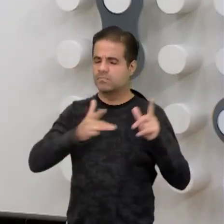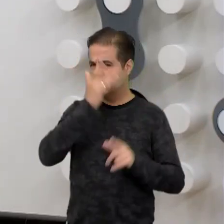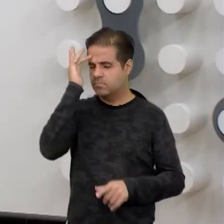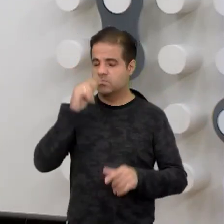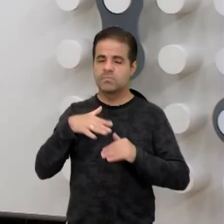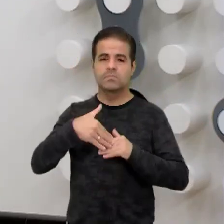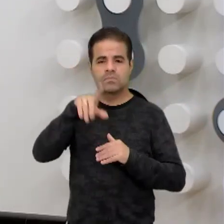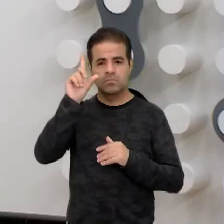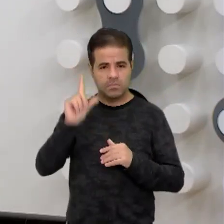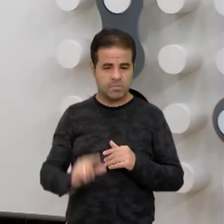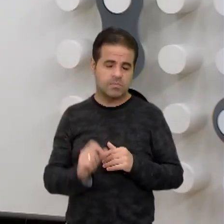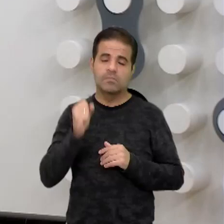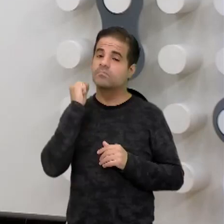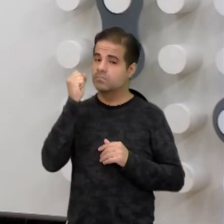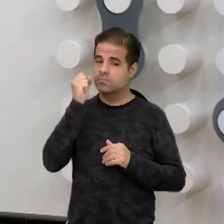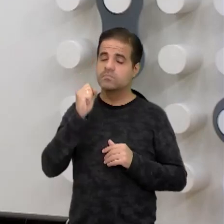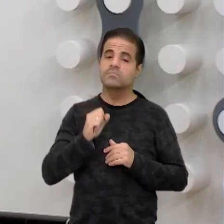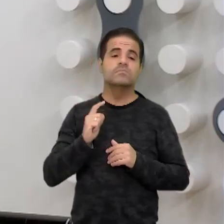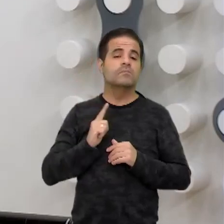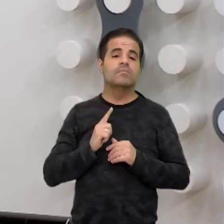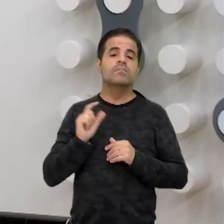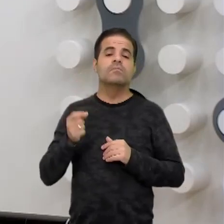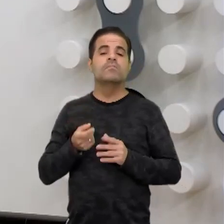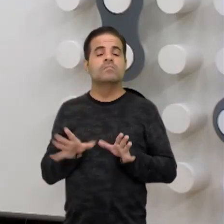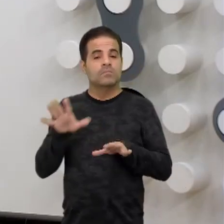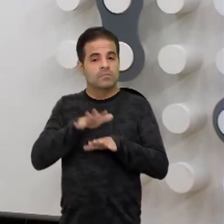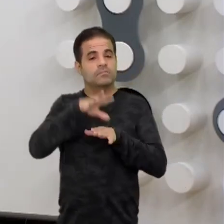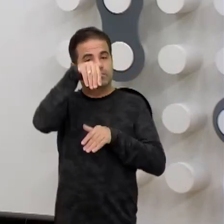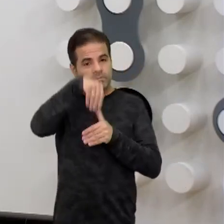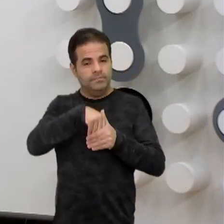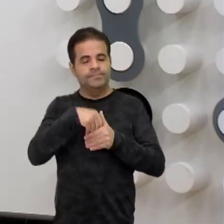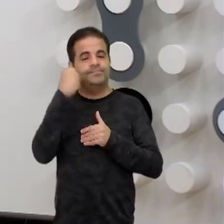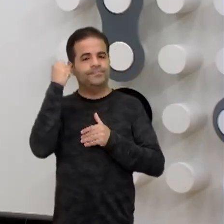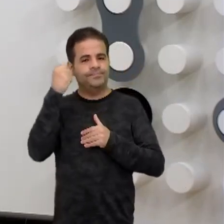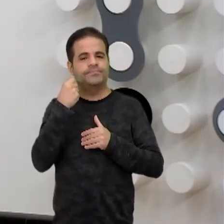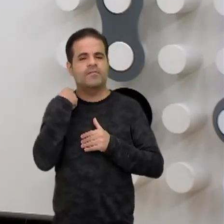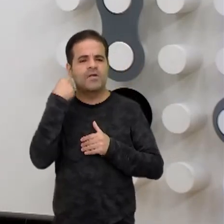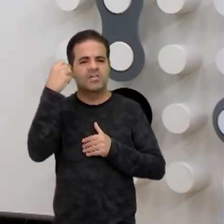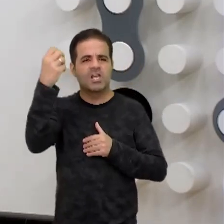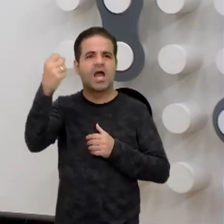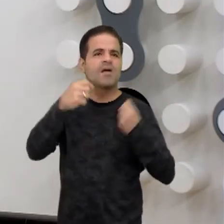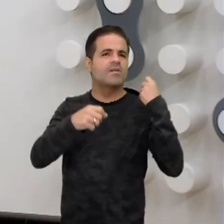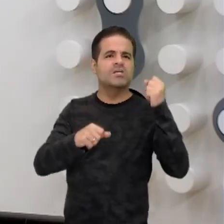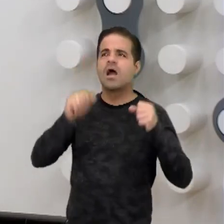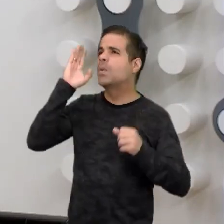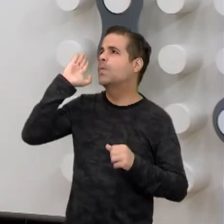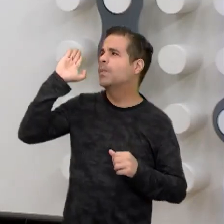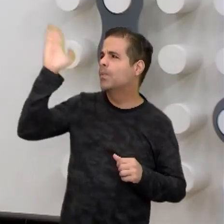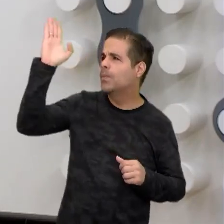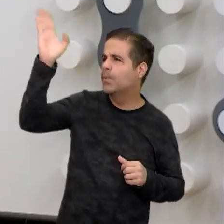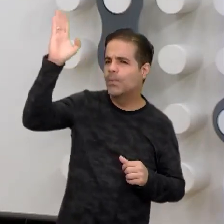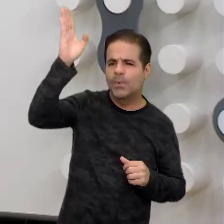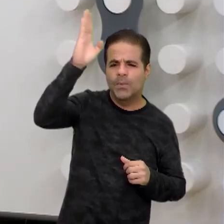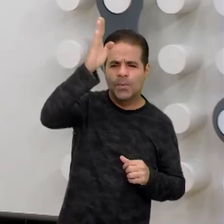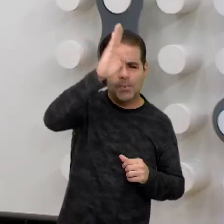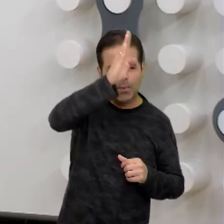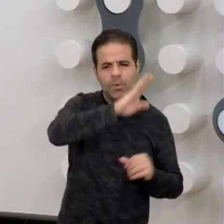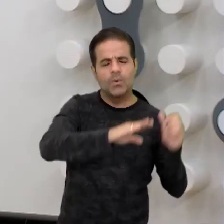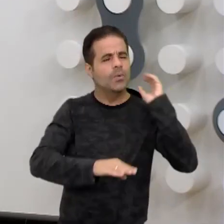poder aquisitivo, isso porque tem, inclusive, o poder de viajar para a Europa, né?